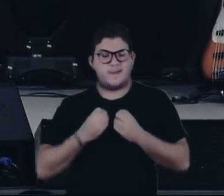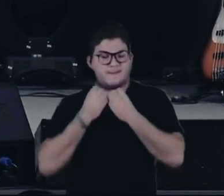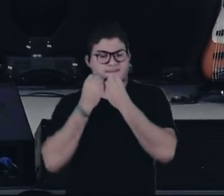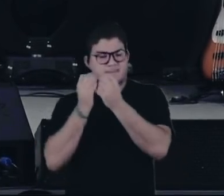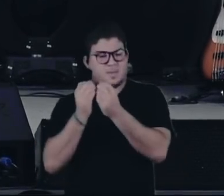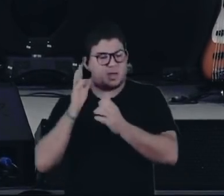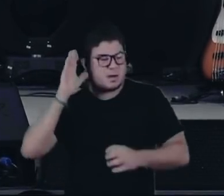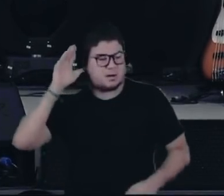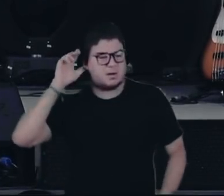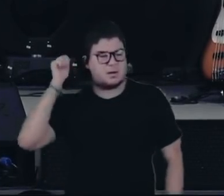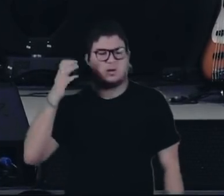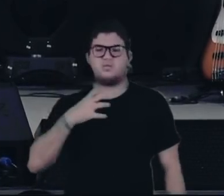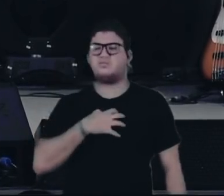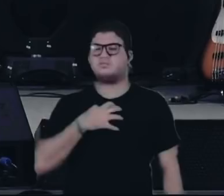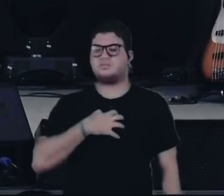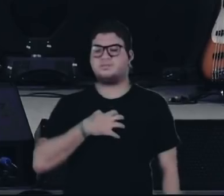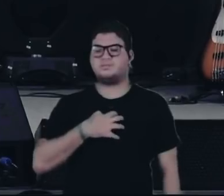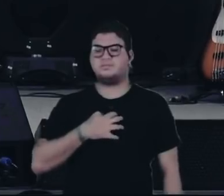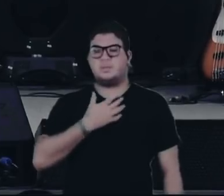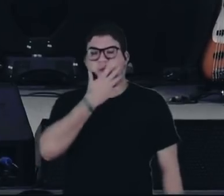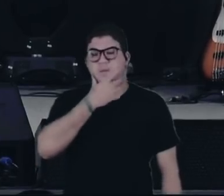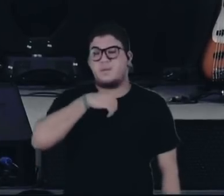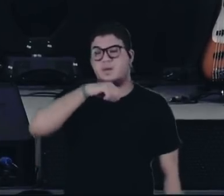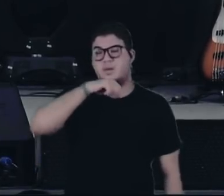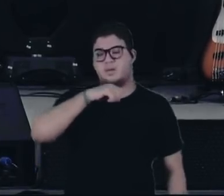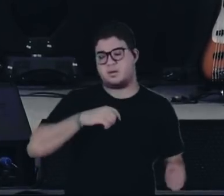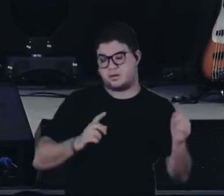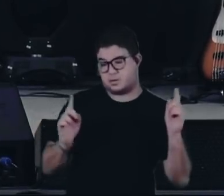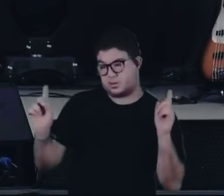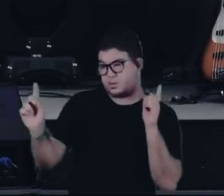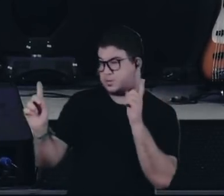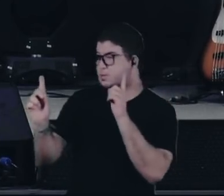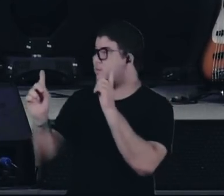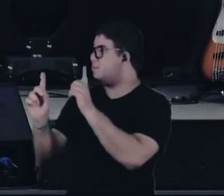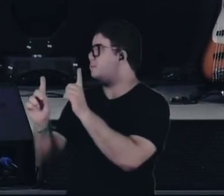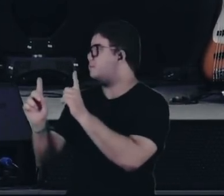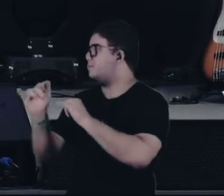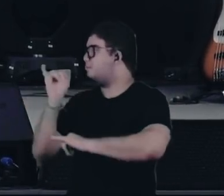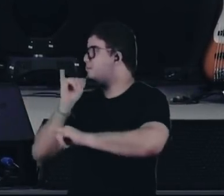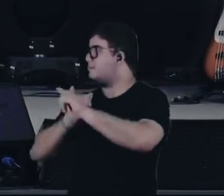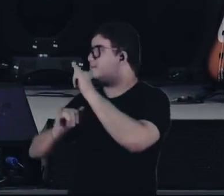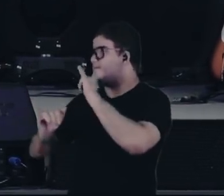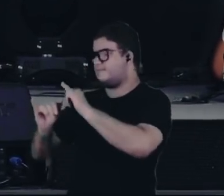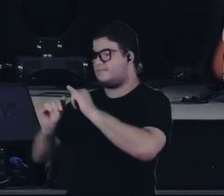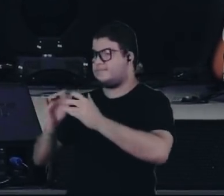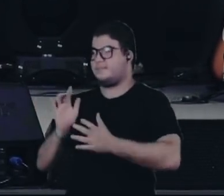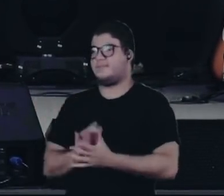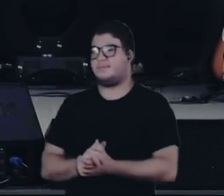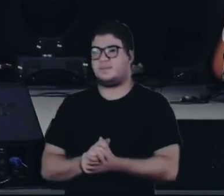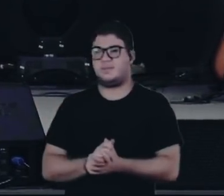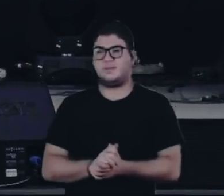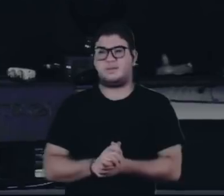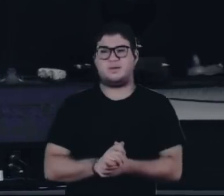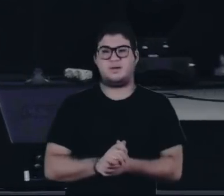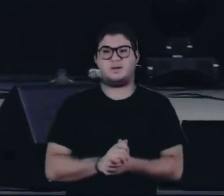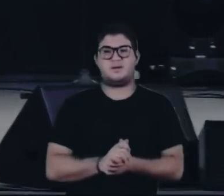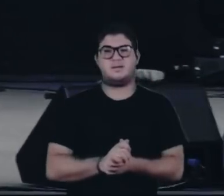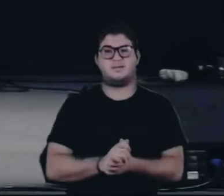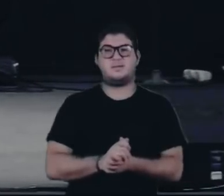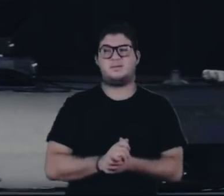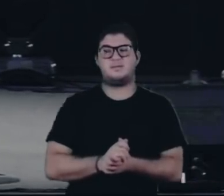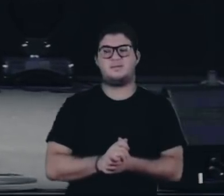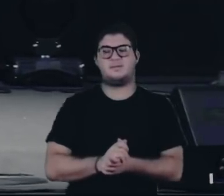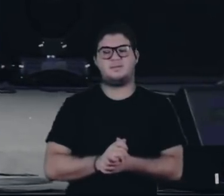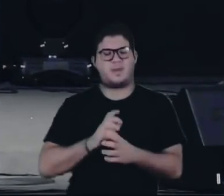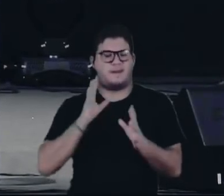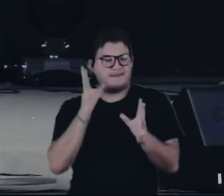seus ouvidos para aqueles homens que traziam a mensagem do Evangelho. E por que eu estou falando isso? Porque isso é muito